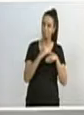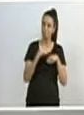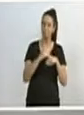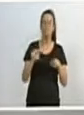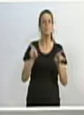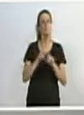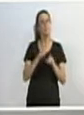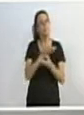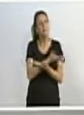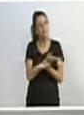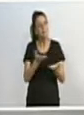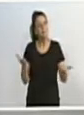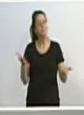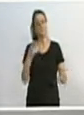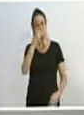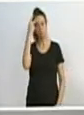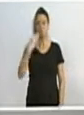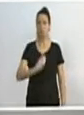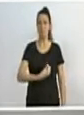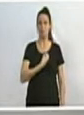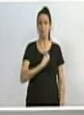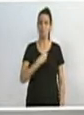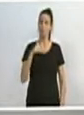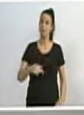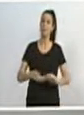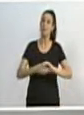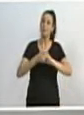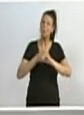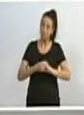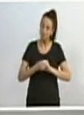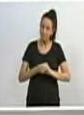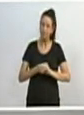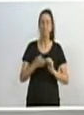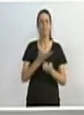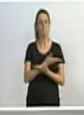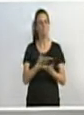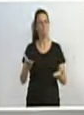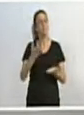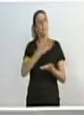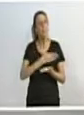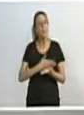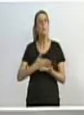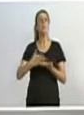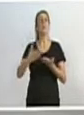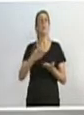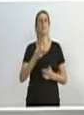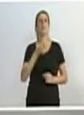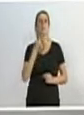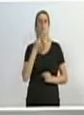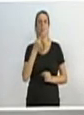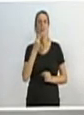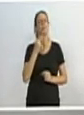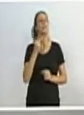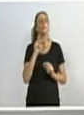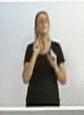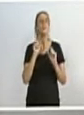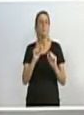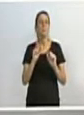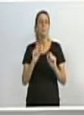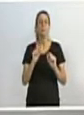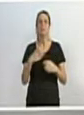também, quero cumprimentá-los. E quero iniciar dizendo que sinto, assim, uma honra muito